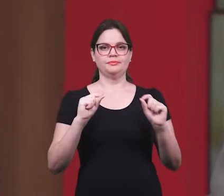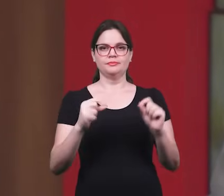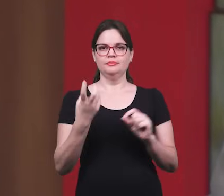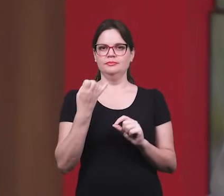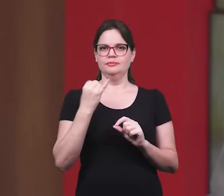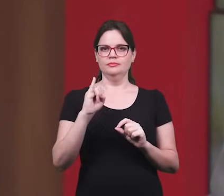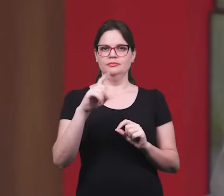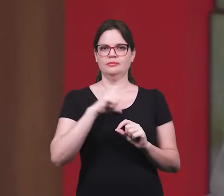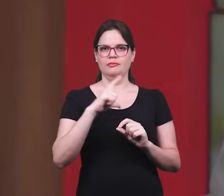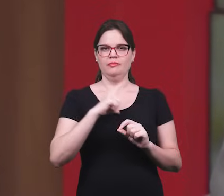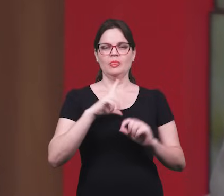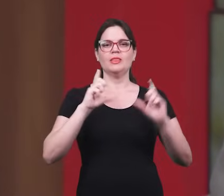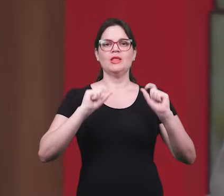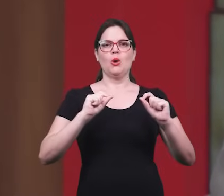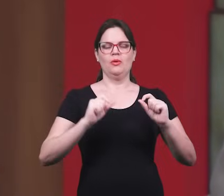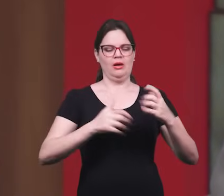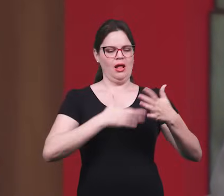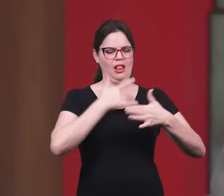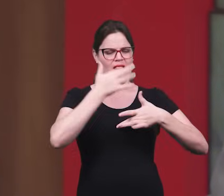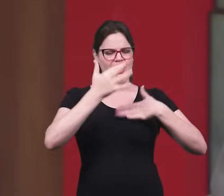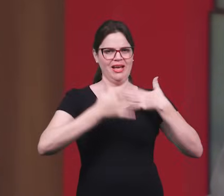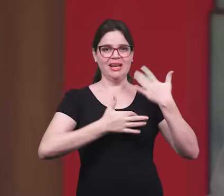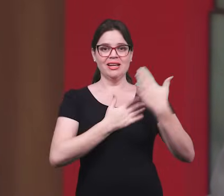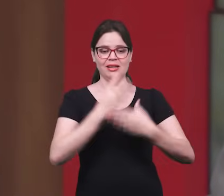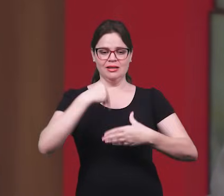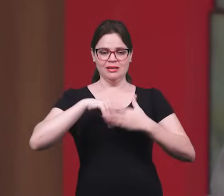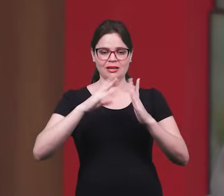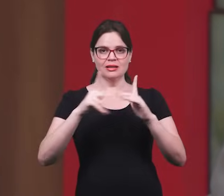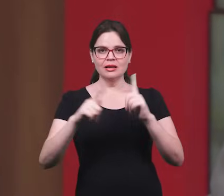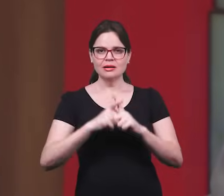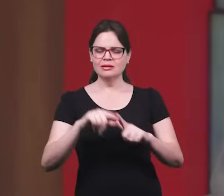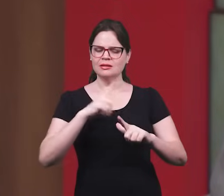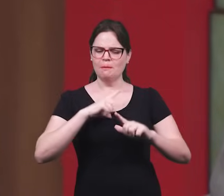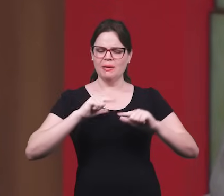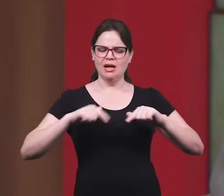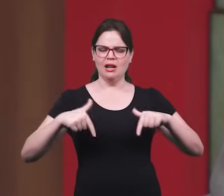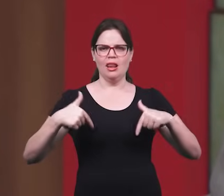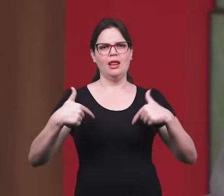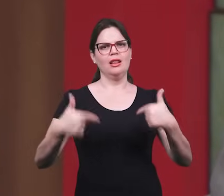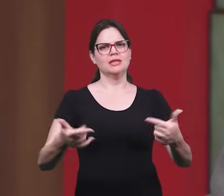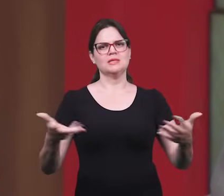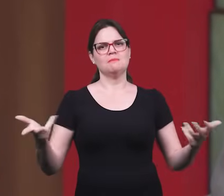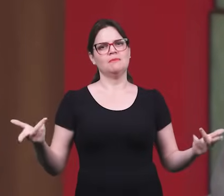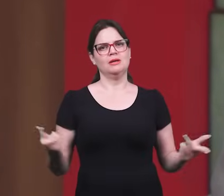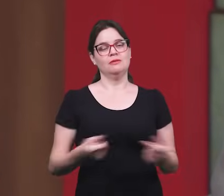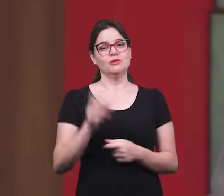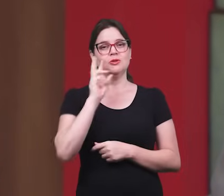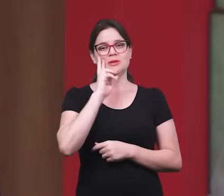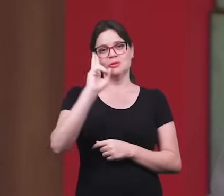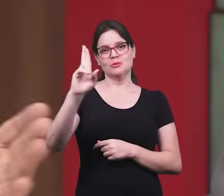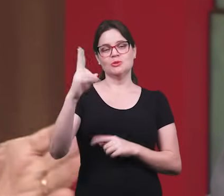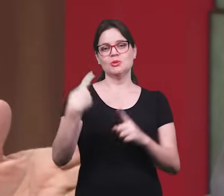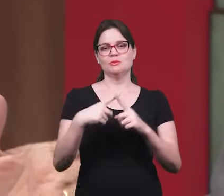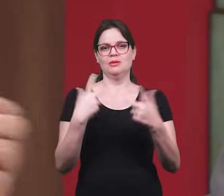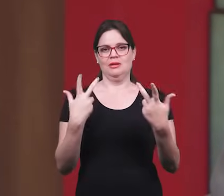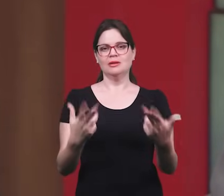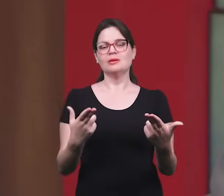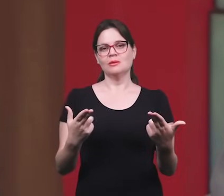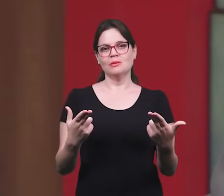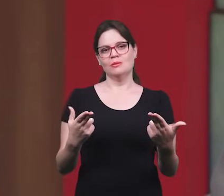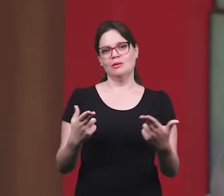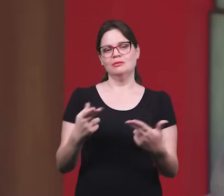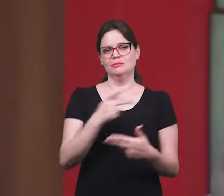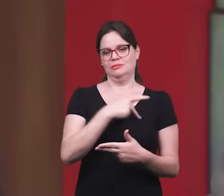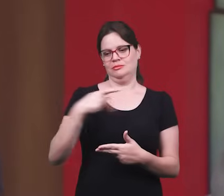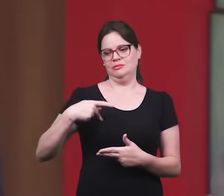expressão na vida da igreja há uma operação tão grande do Senhor que aquele momento de alegria como o exemplo que que